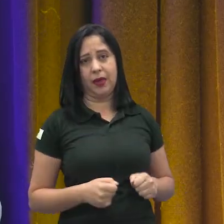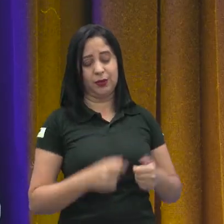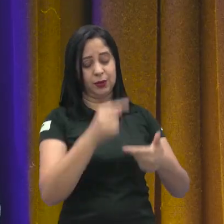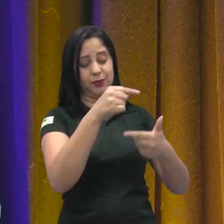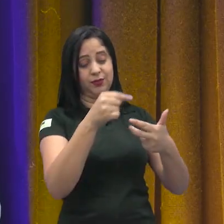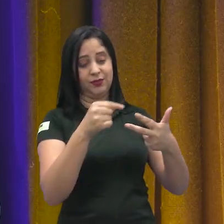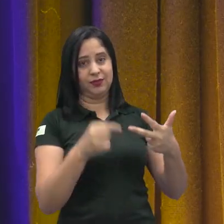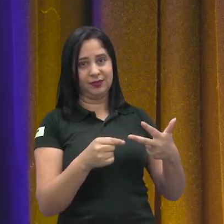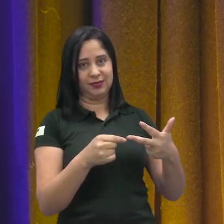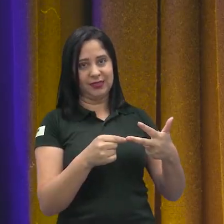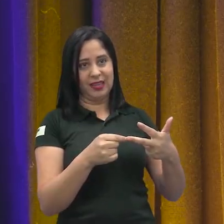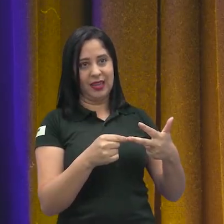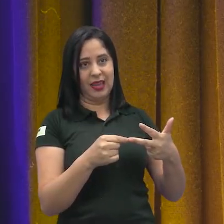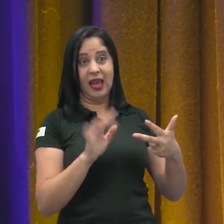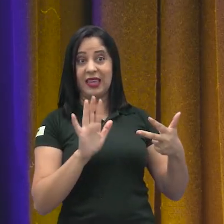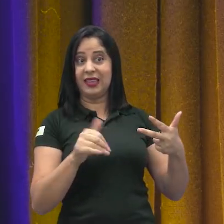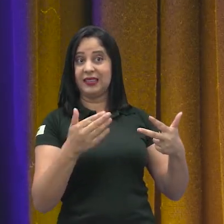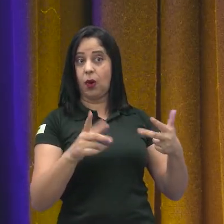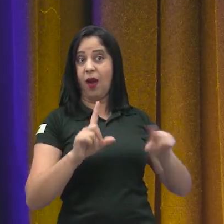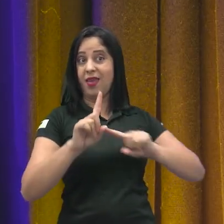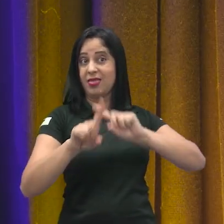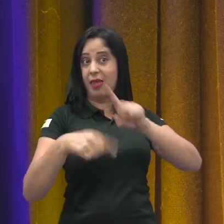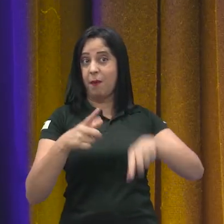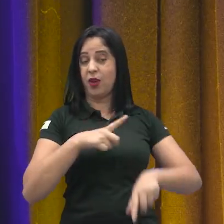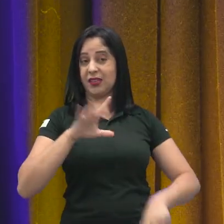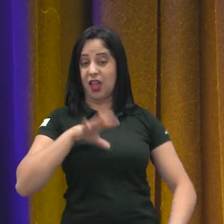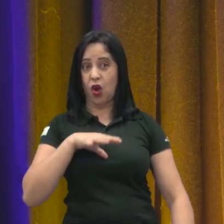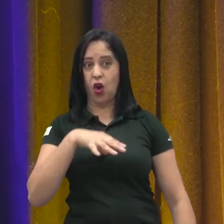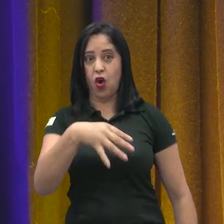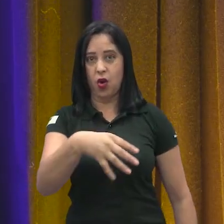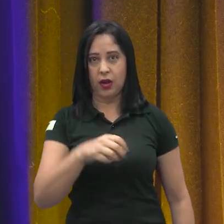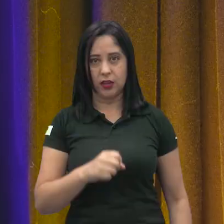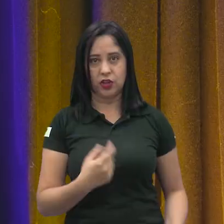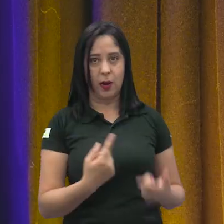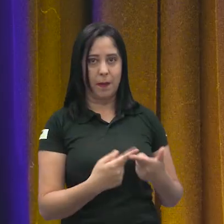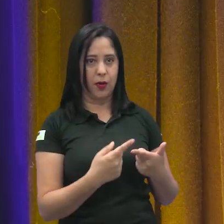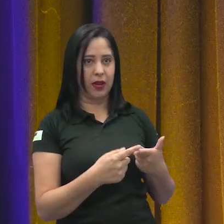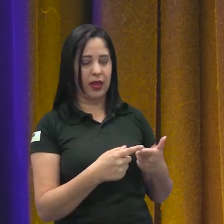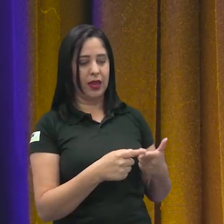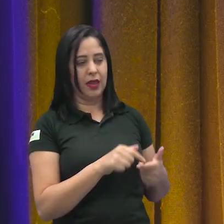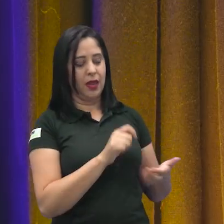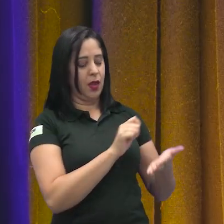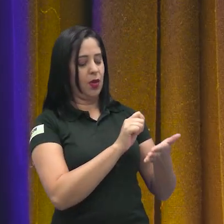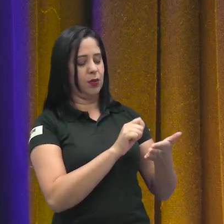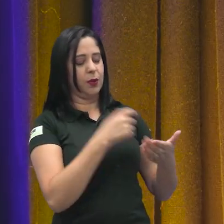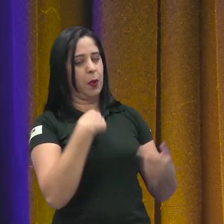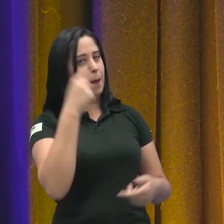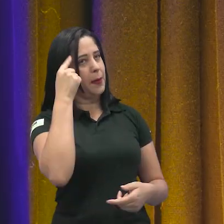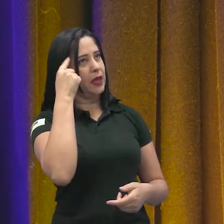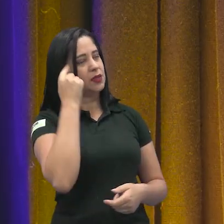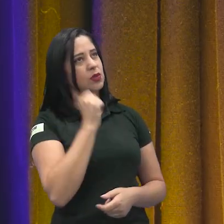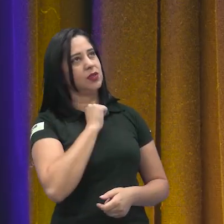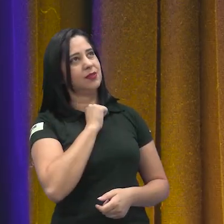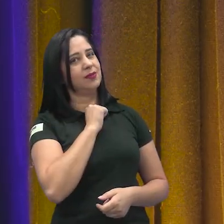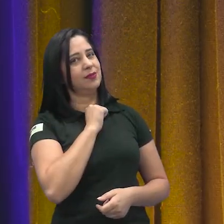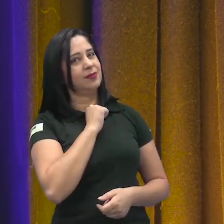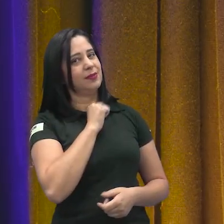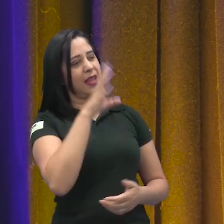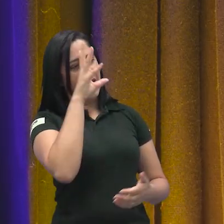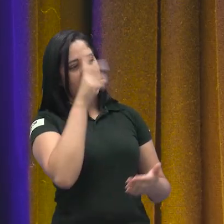vai trazer o passo da coragem, porque às vezes quando nós colocamos no papel a decisão que eu estou evitando tomar, automaticamente eu